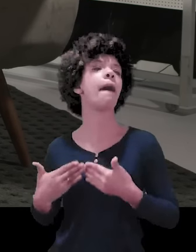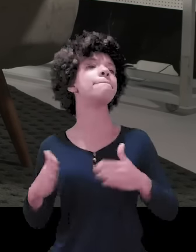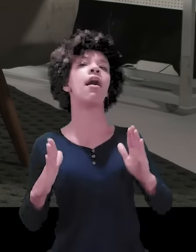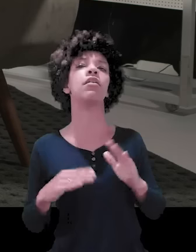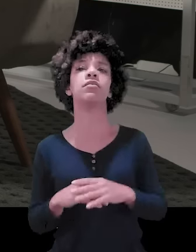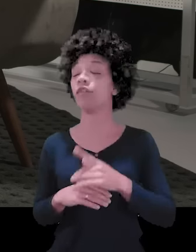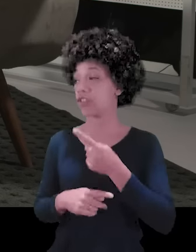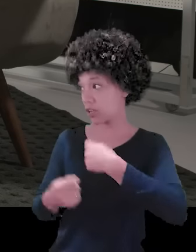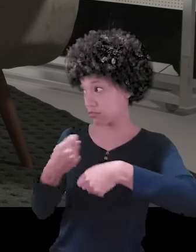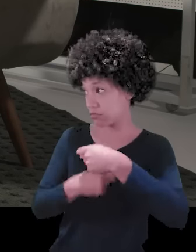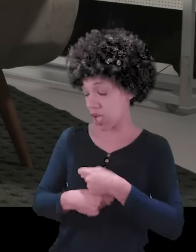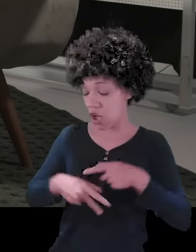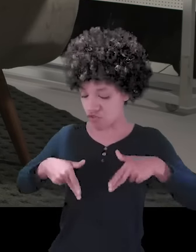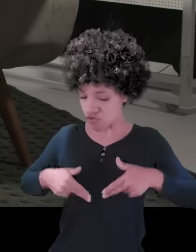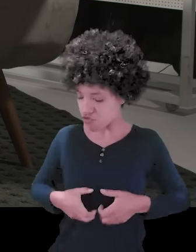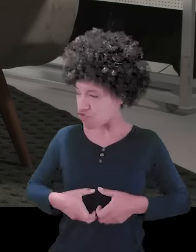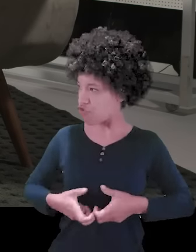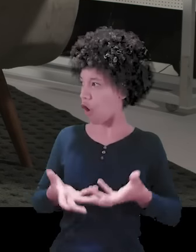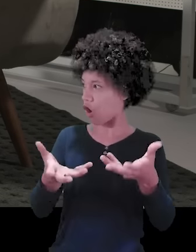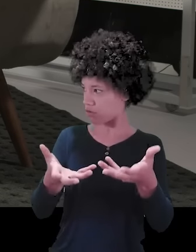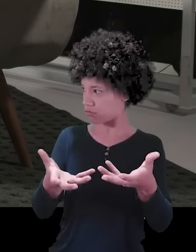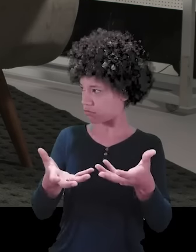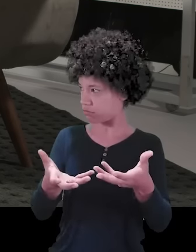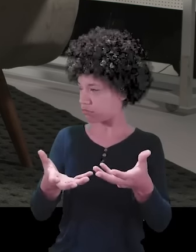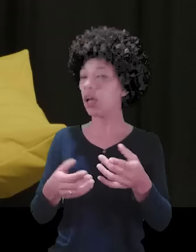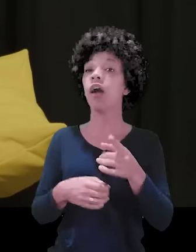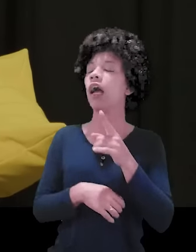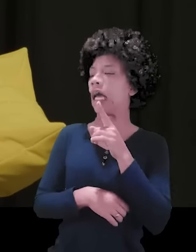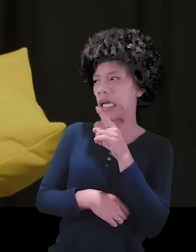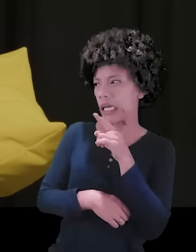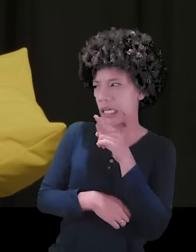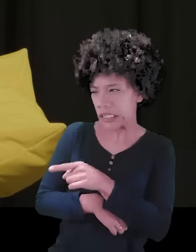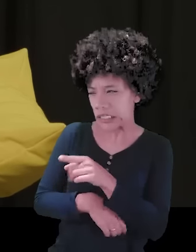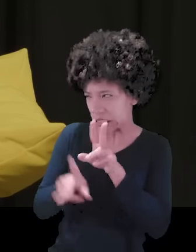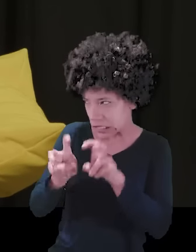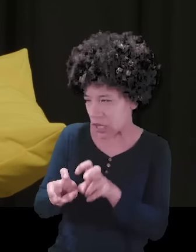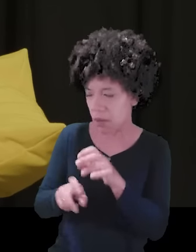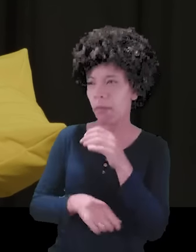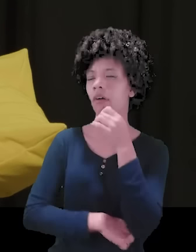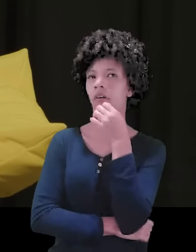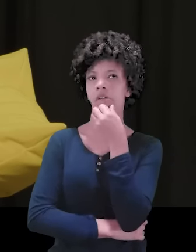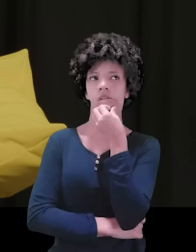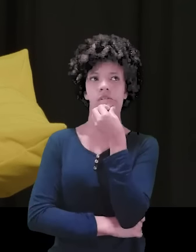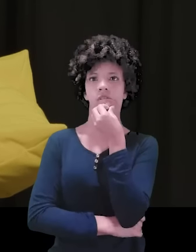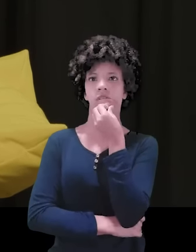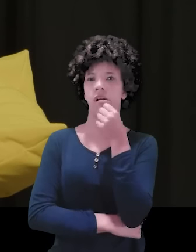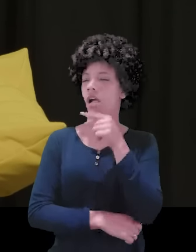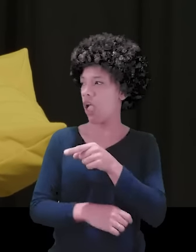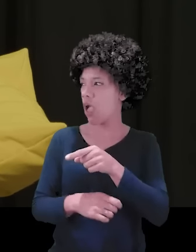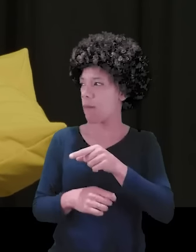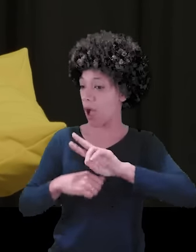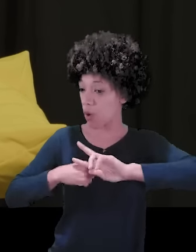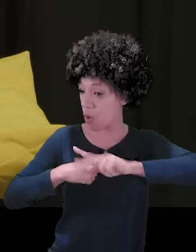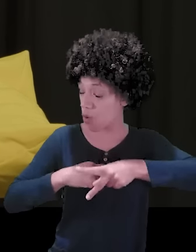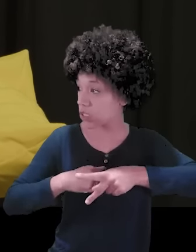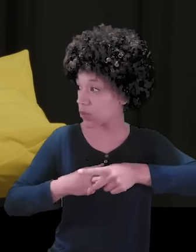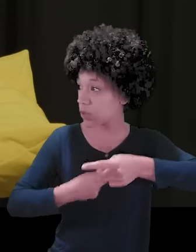você falou do tráfico de órgãos É isso aí é doido é isso daqui ele é uma variante